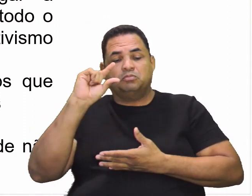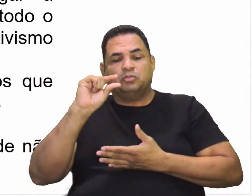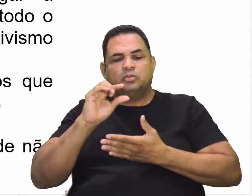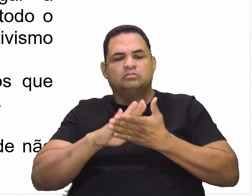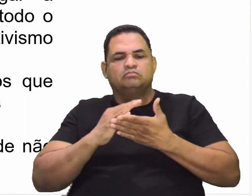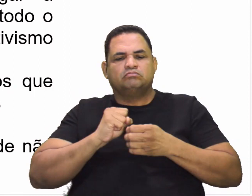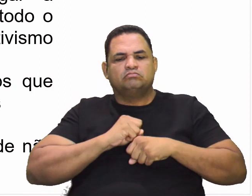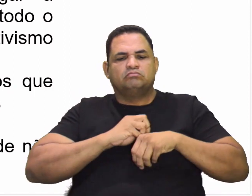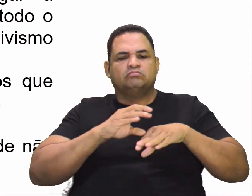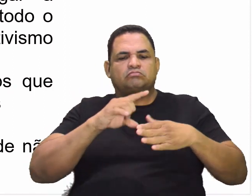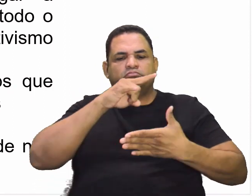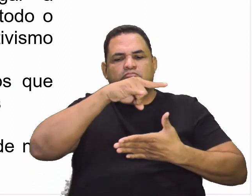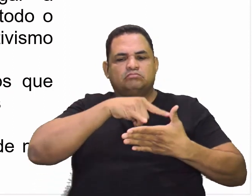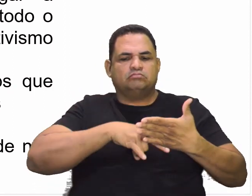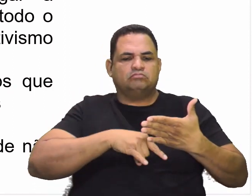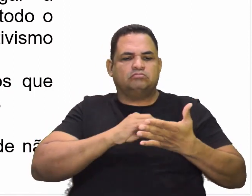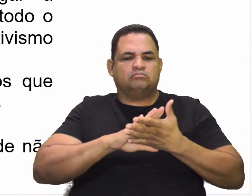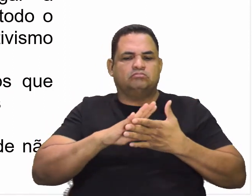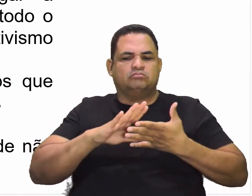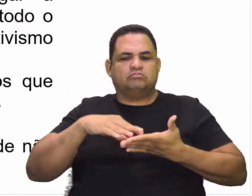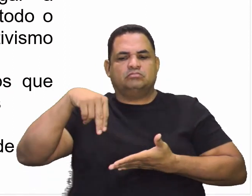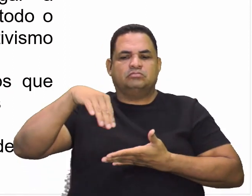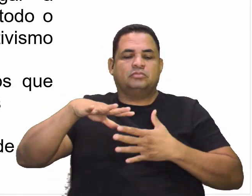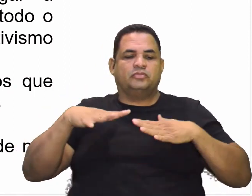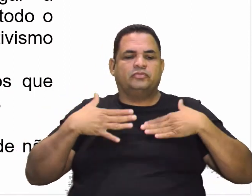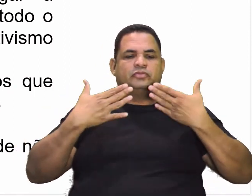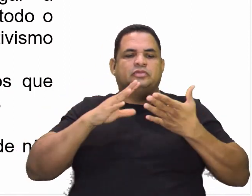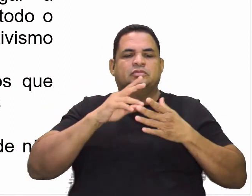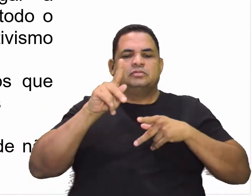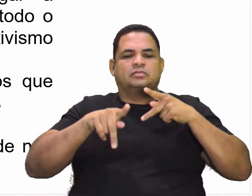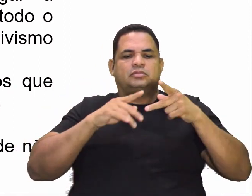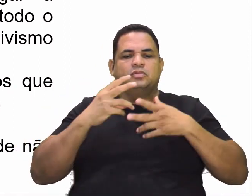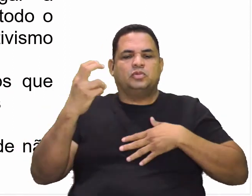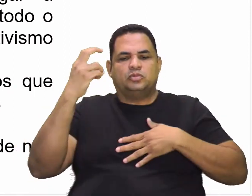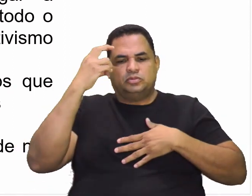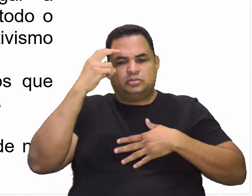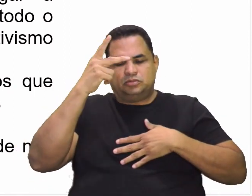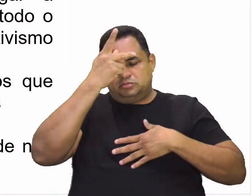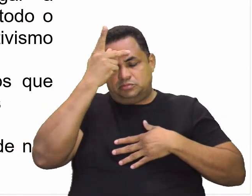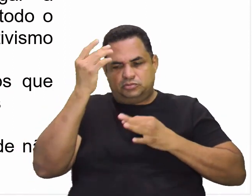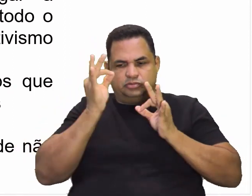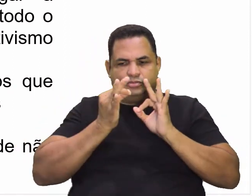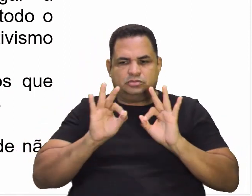eram amplamente documentados, como as festas populares e a cultura das pessoas comuns.